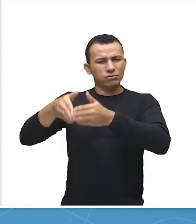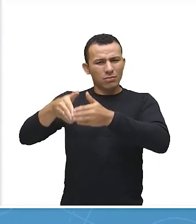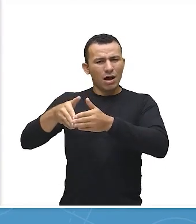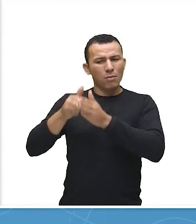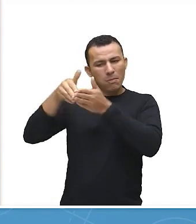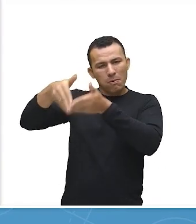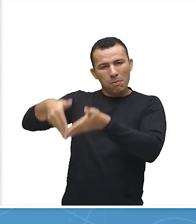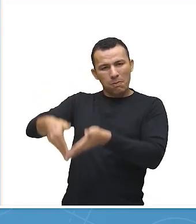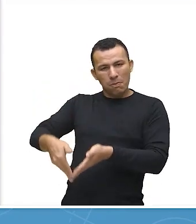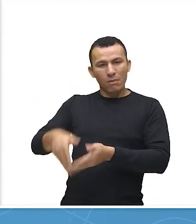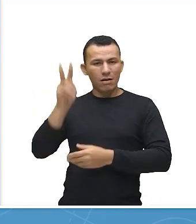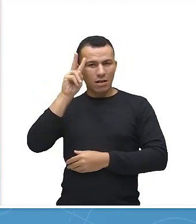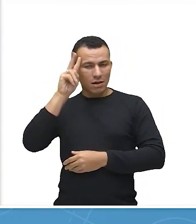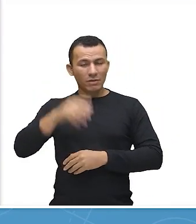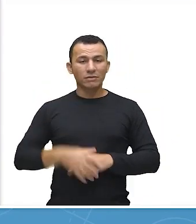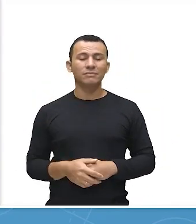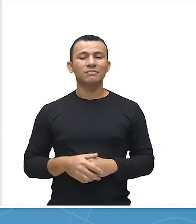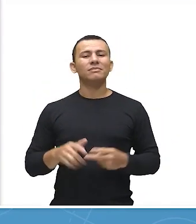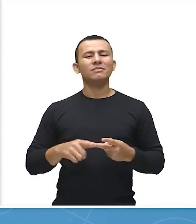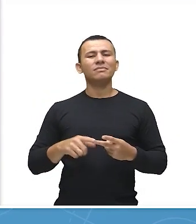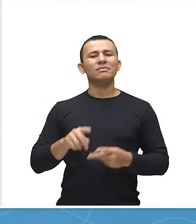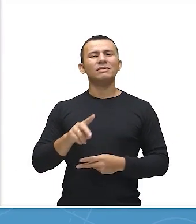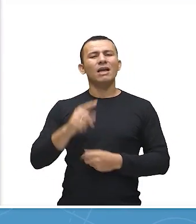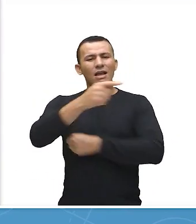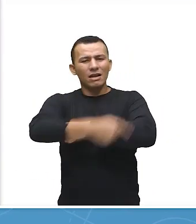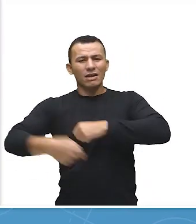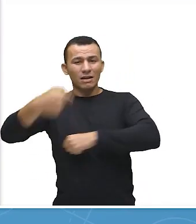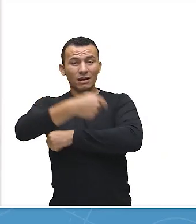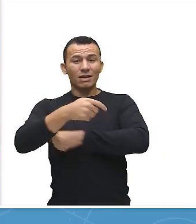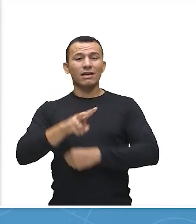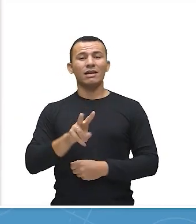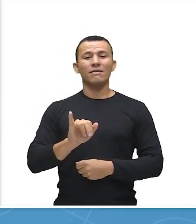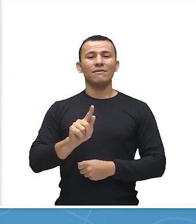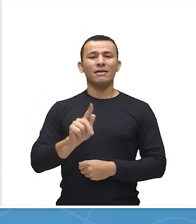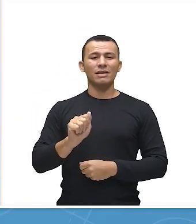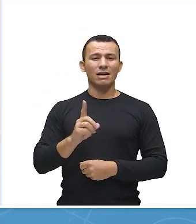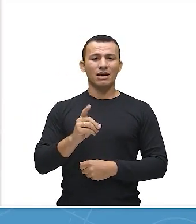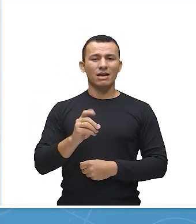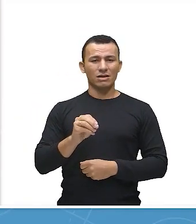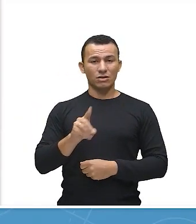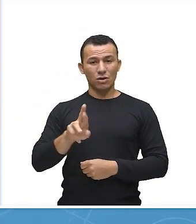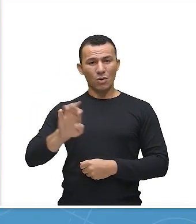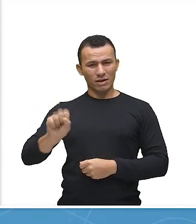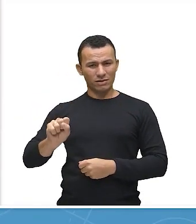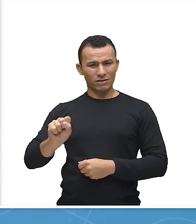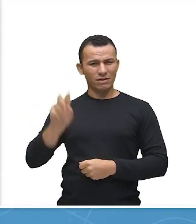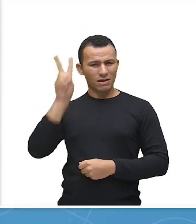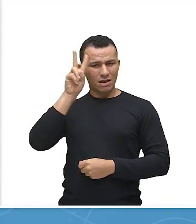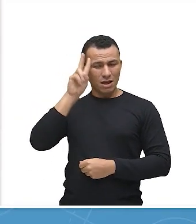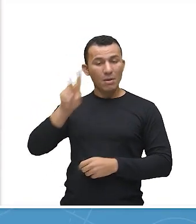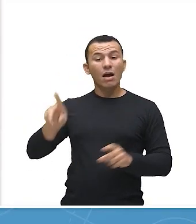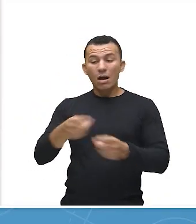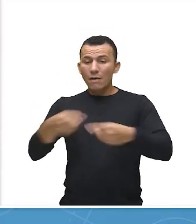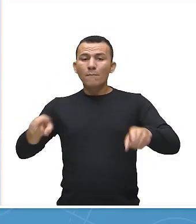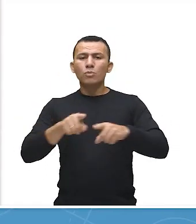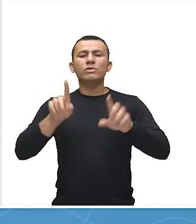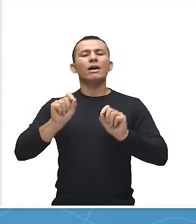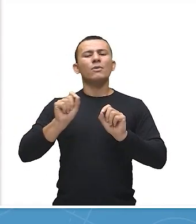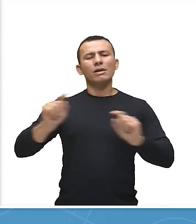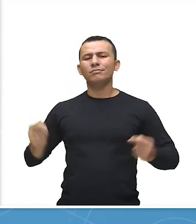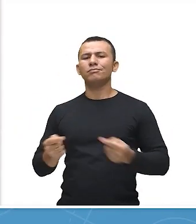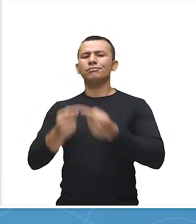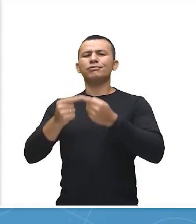nas igrejas, nos cultos, né? Nas celebrações religiosas, elas são todas música sacra. E vocês lembram